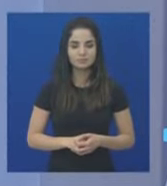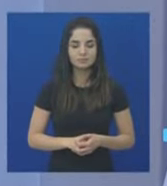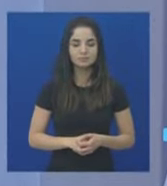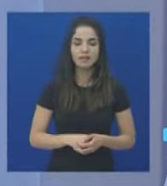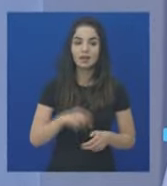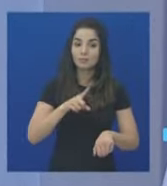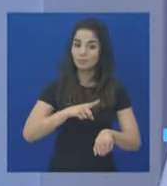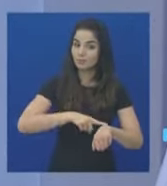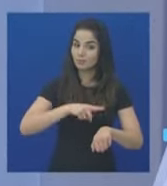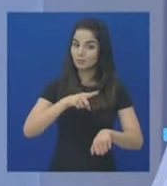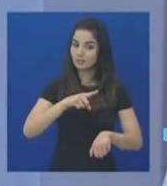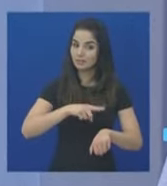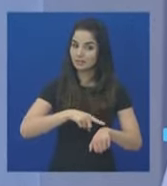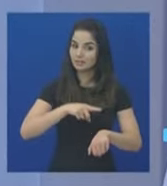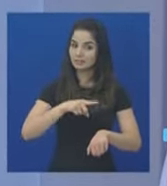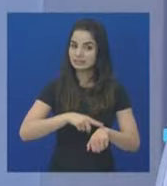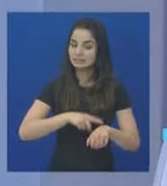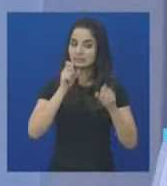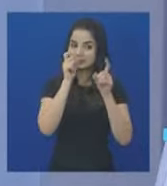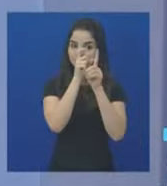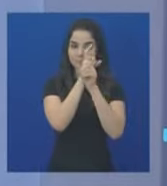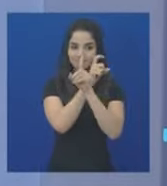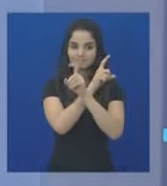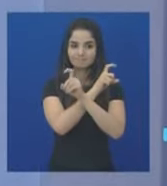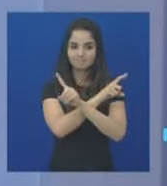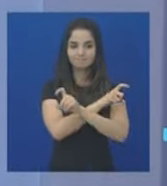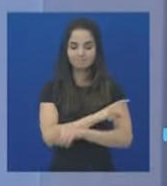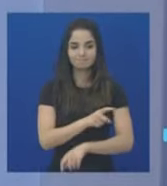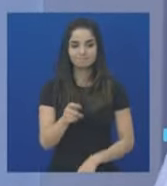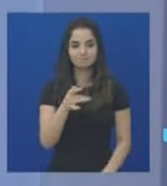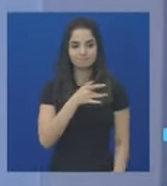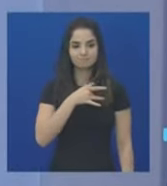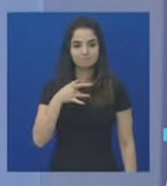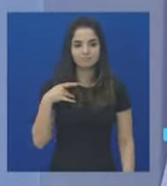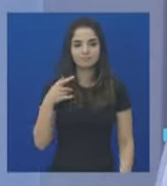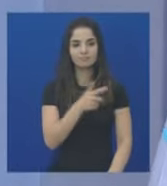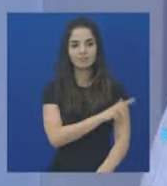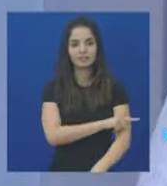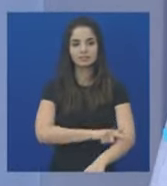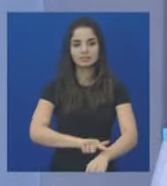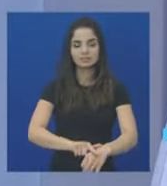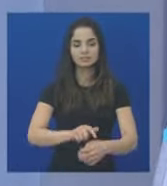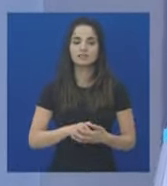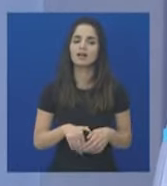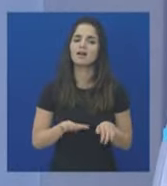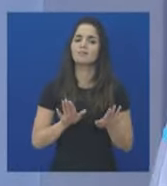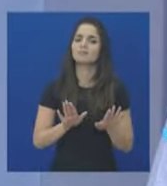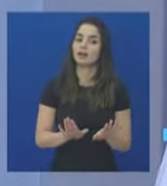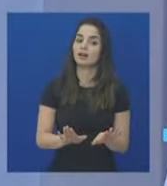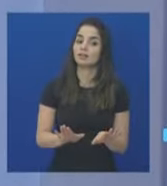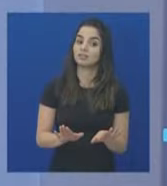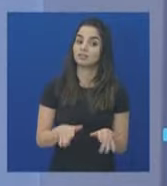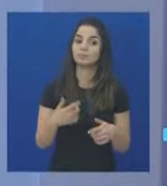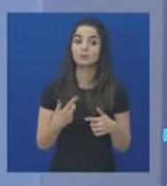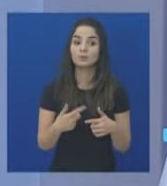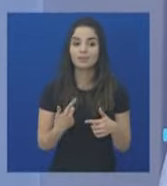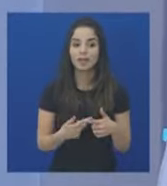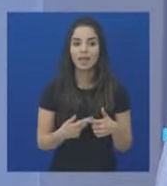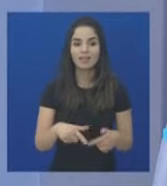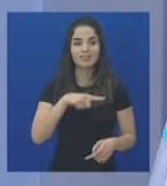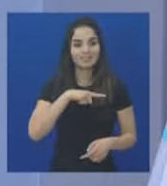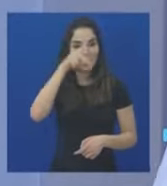vivendo um momento muito difícil na saúde e na educação. Mas não é por coincidência. Teremos um prefeito